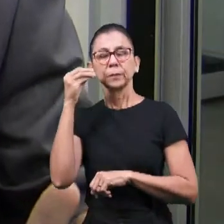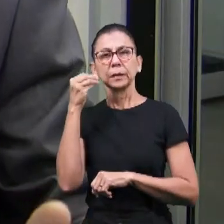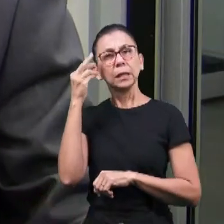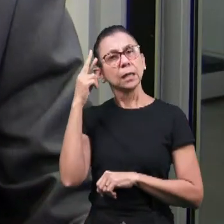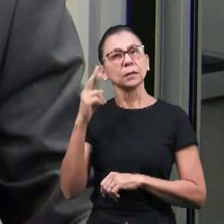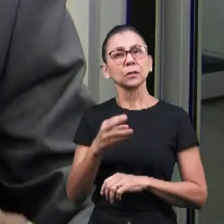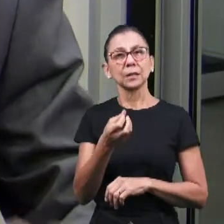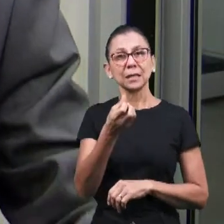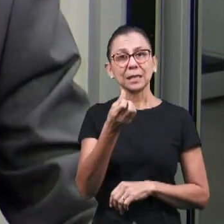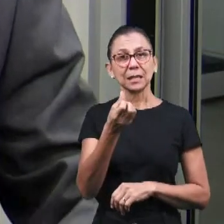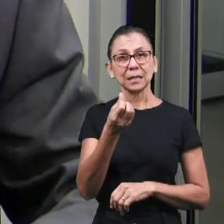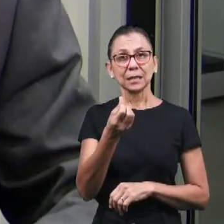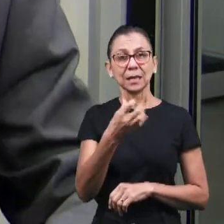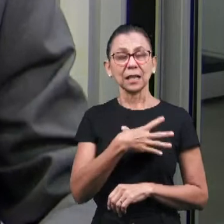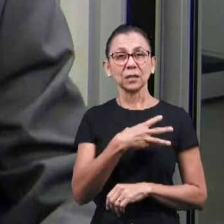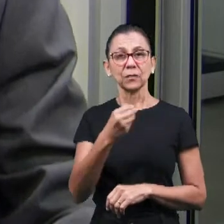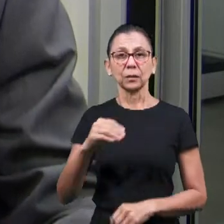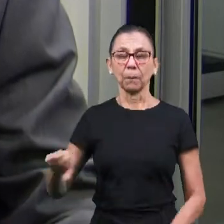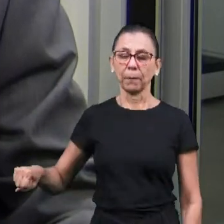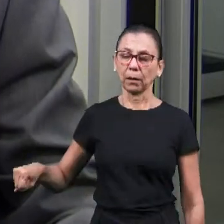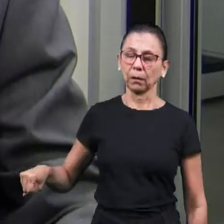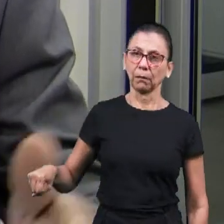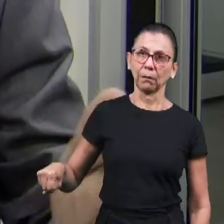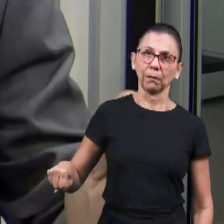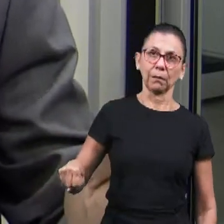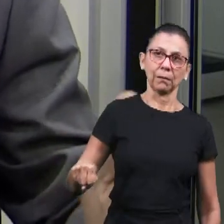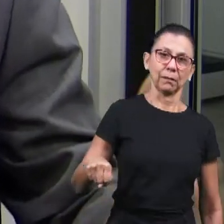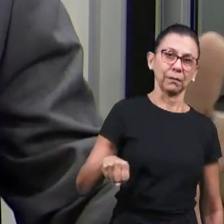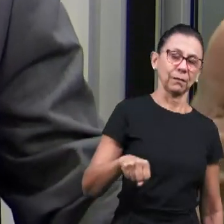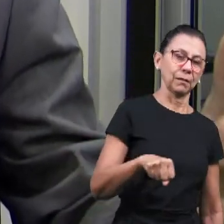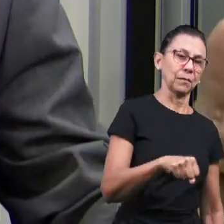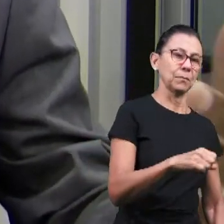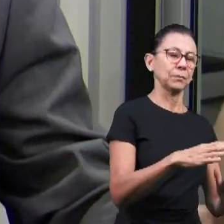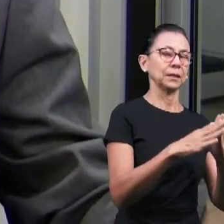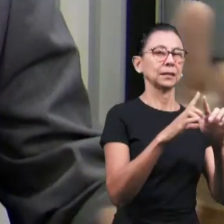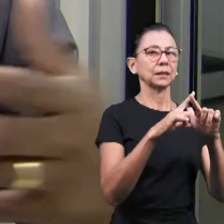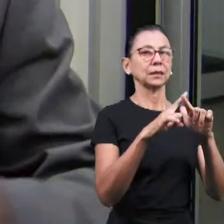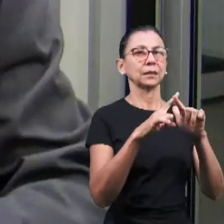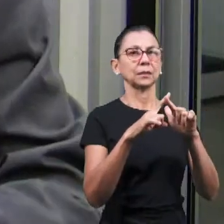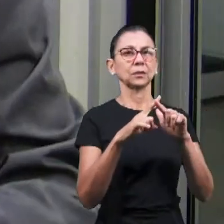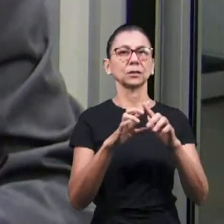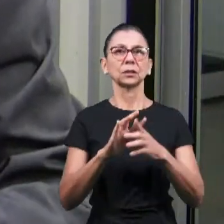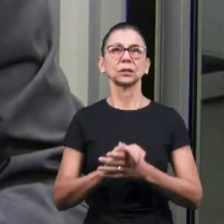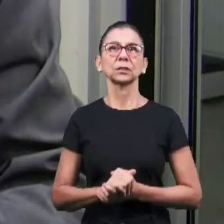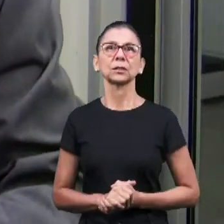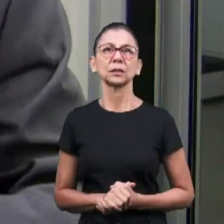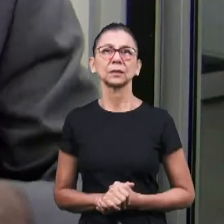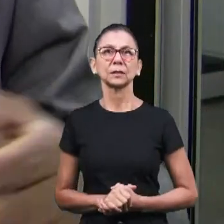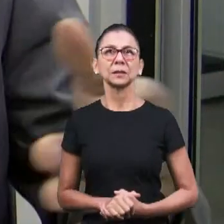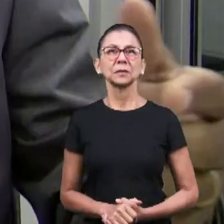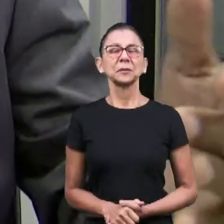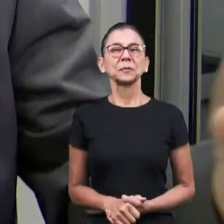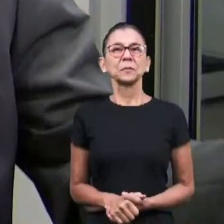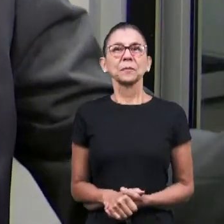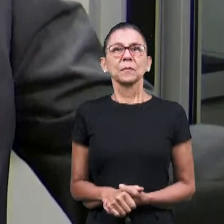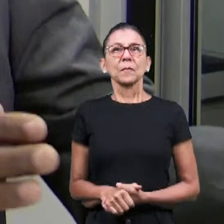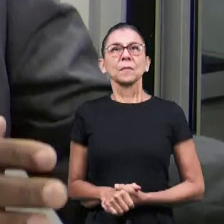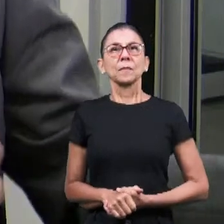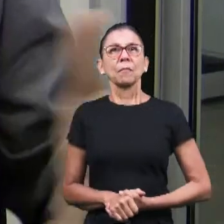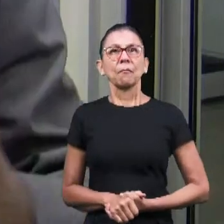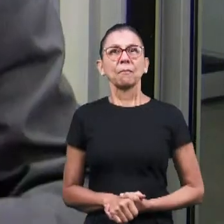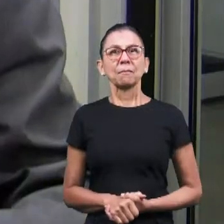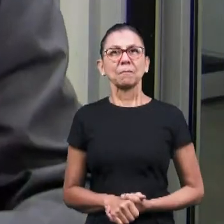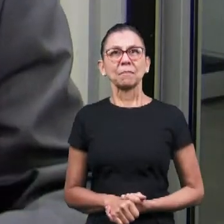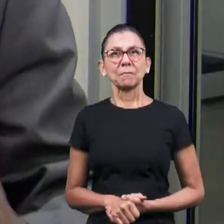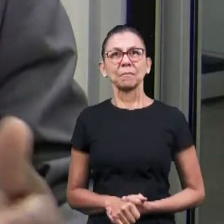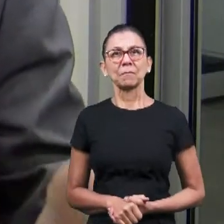6 filhos, todo mundo junto. Só que chegou antes da nona, a nona foi a obra, né? Mas antes ela